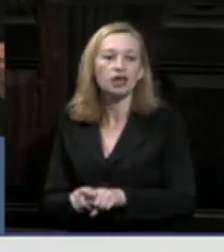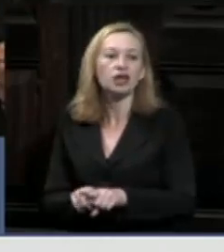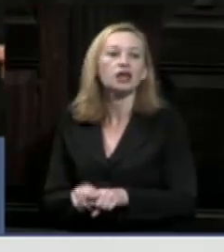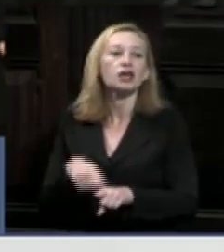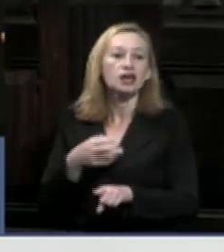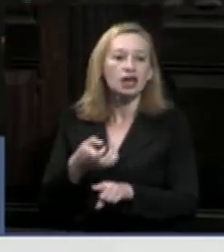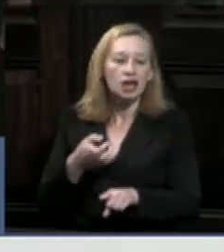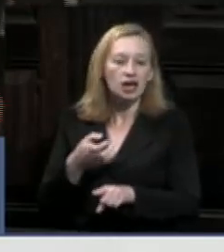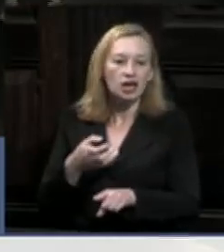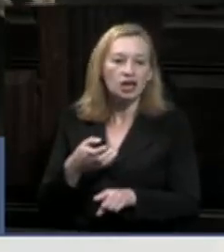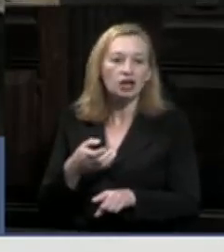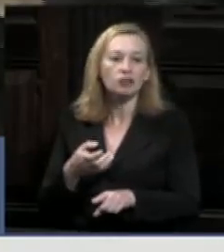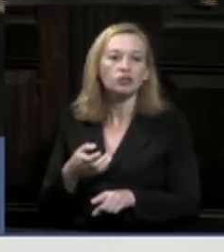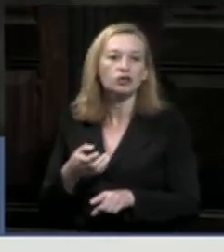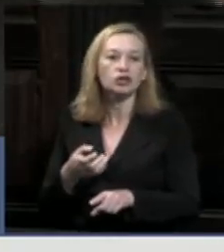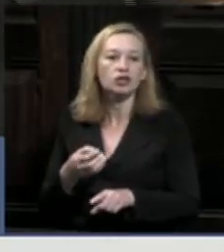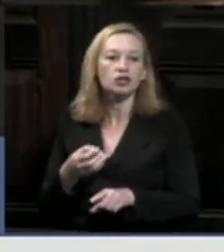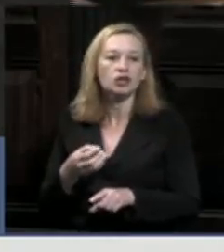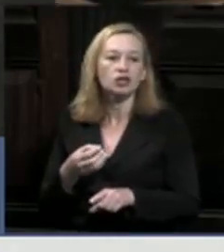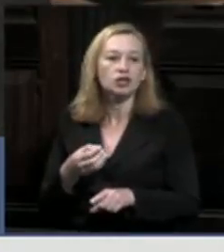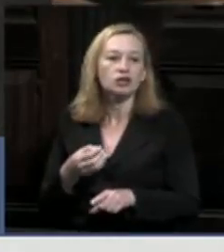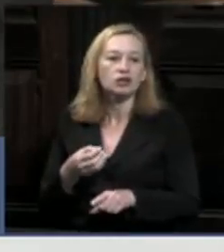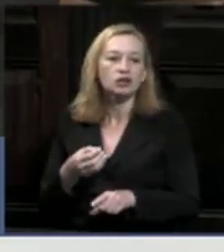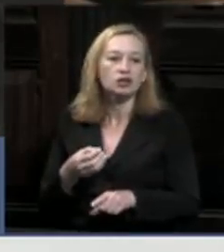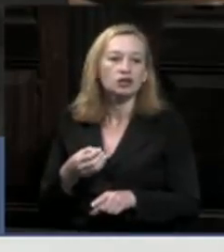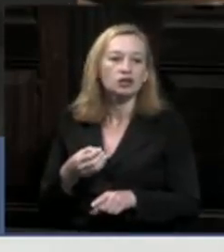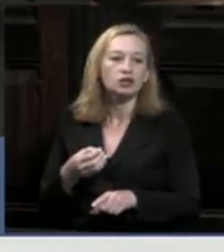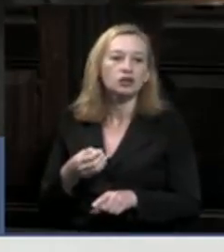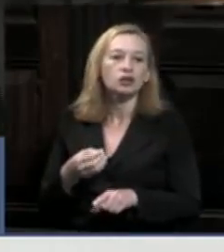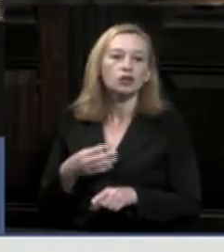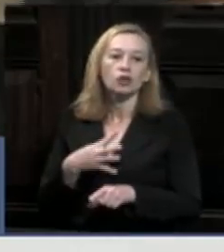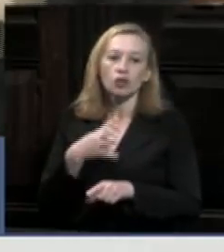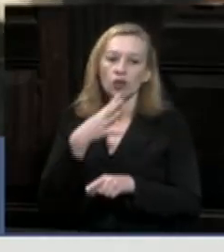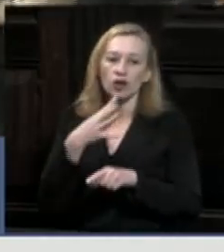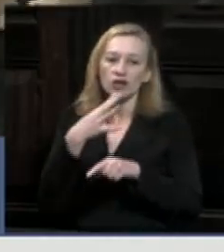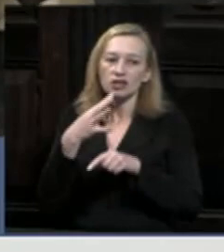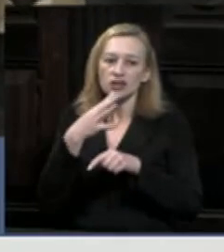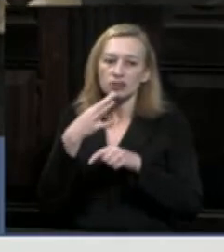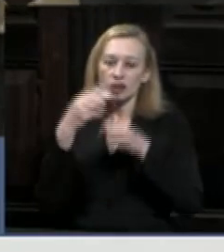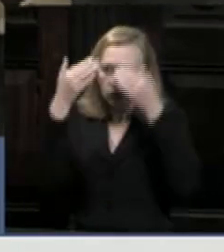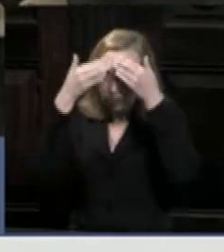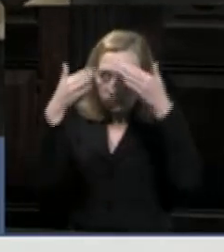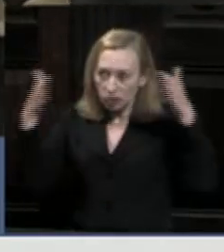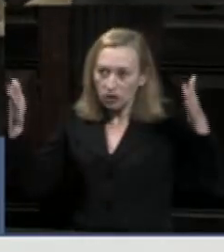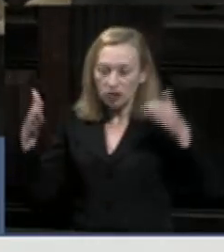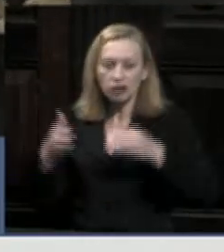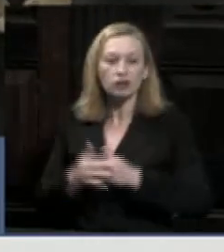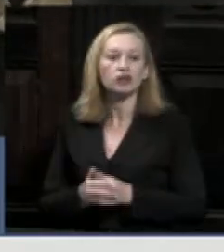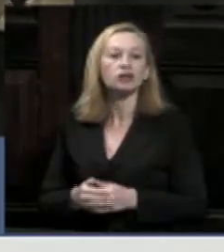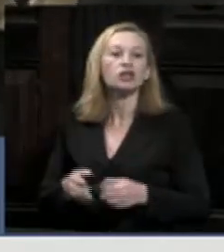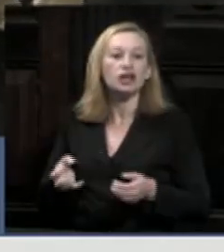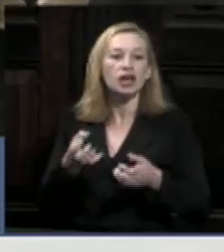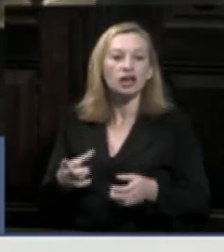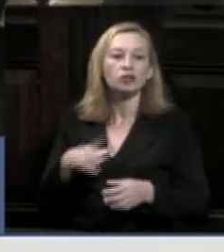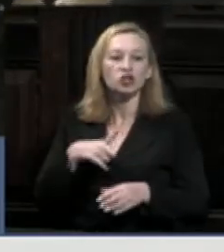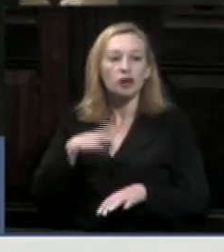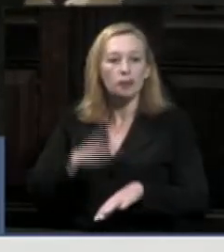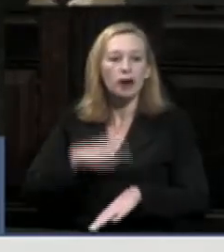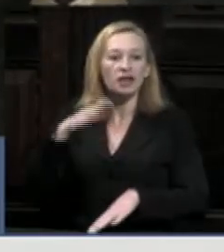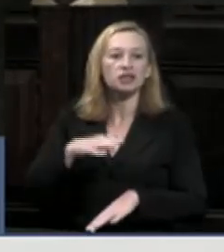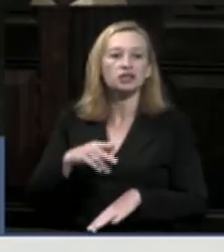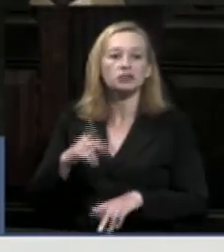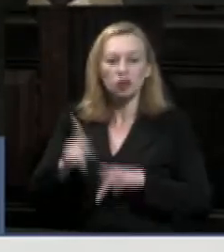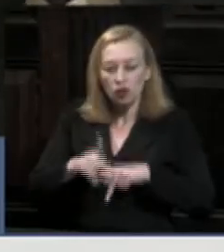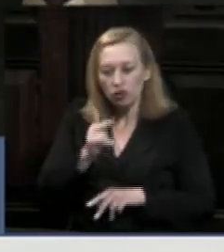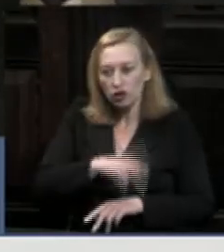ser descolonizar a produção de conhecimento no estado do rio de janeiro queremos ter mais mestres queremos ter